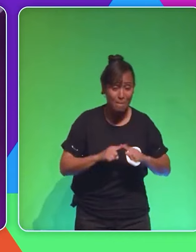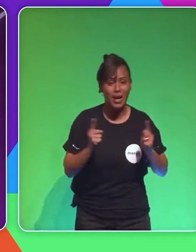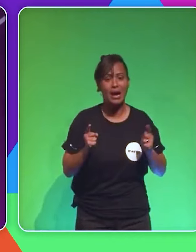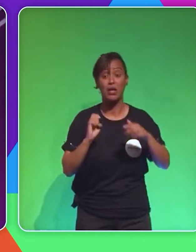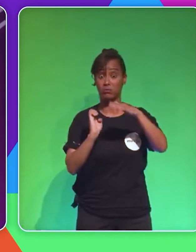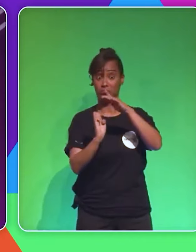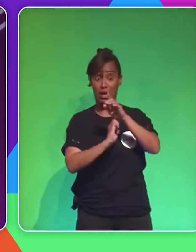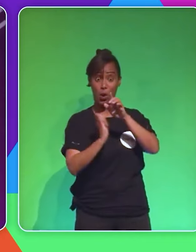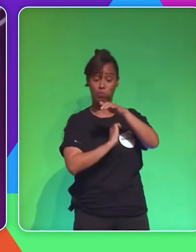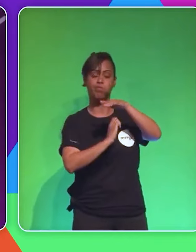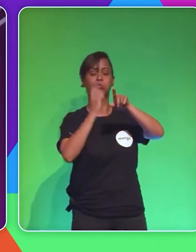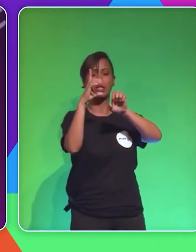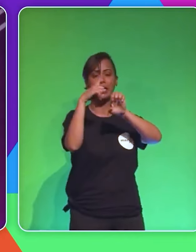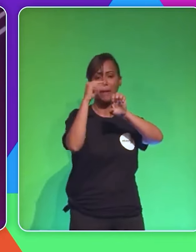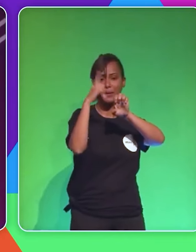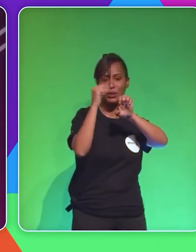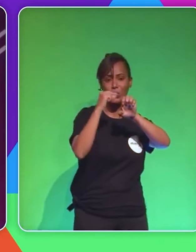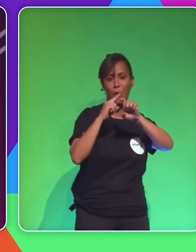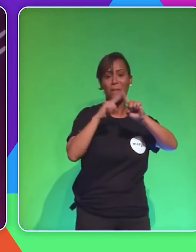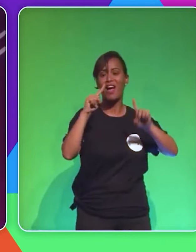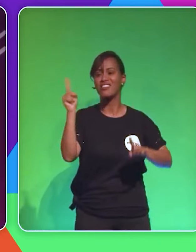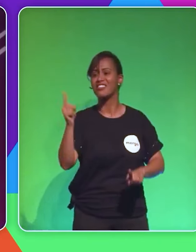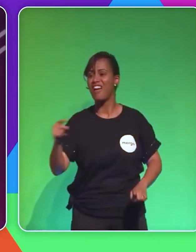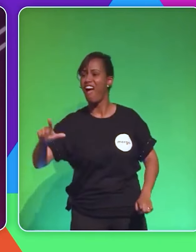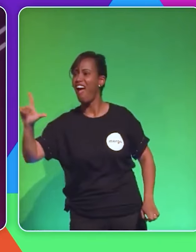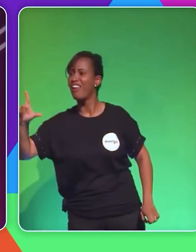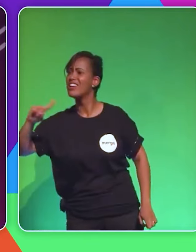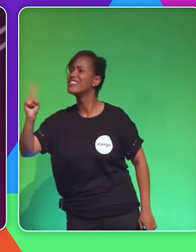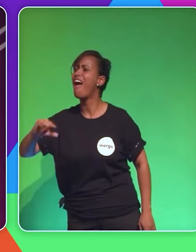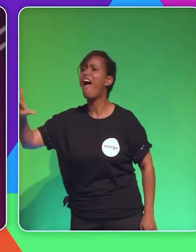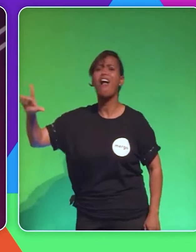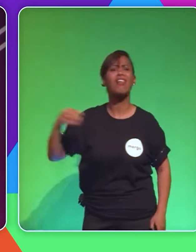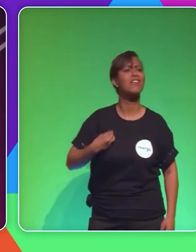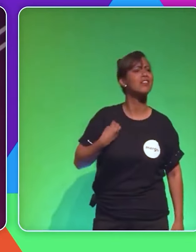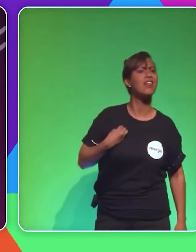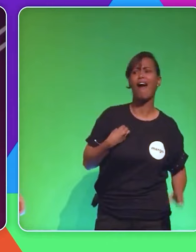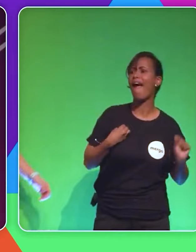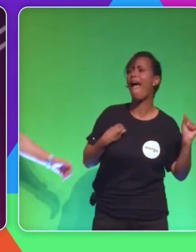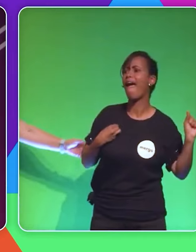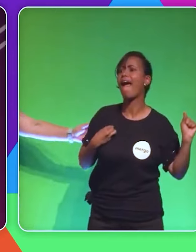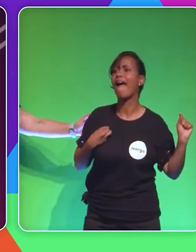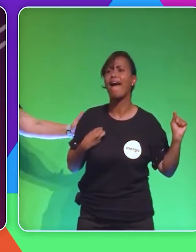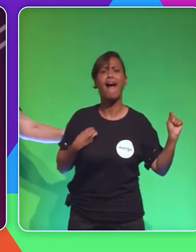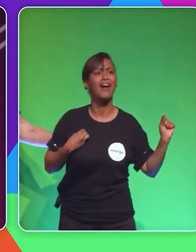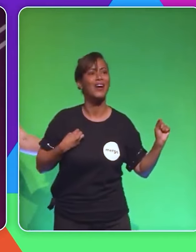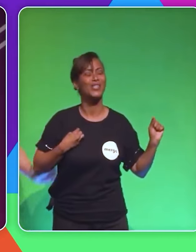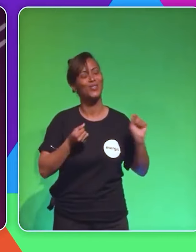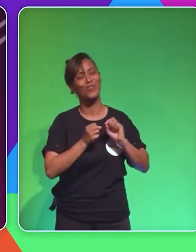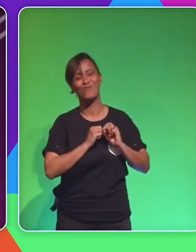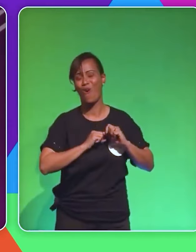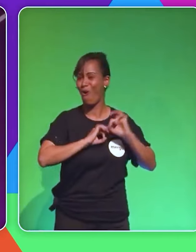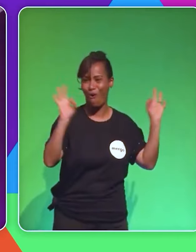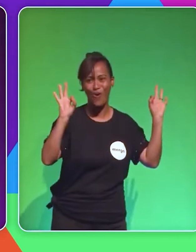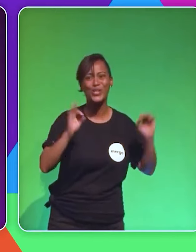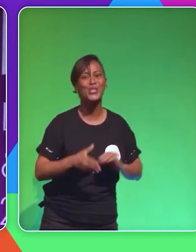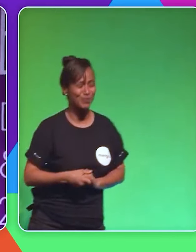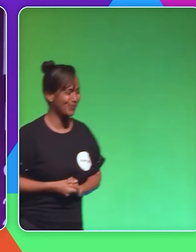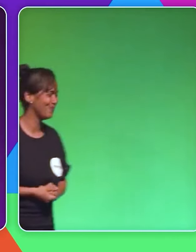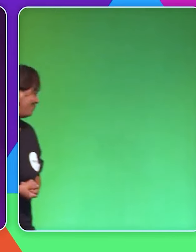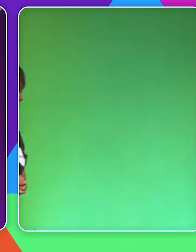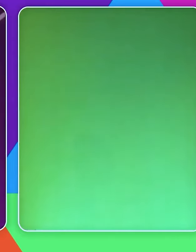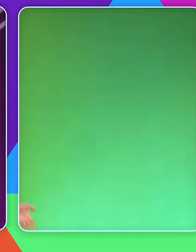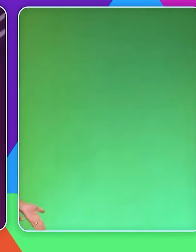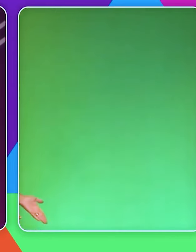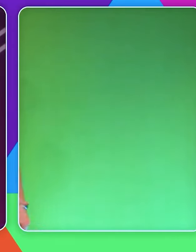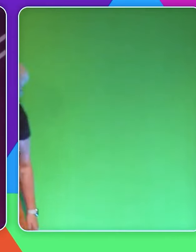mas sou ZL tem aí show de bola por isso que eu